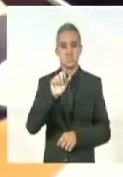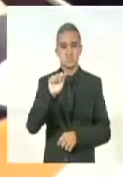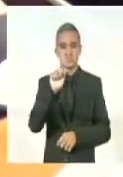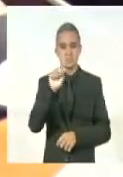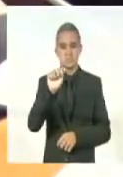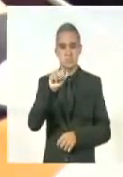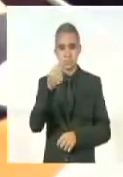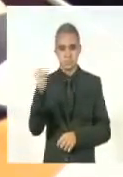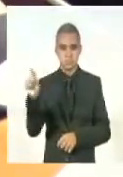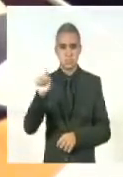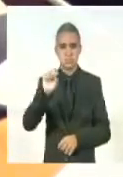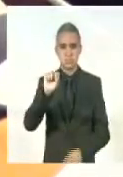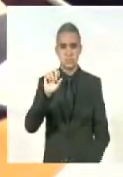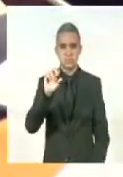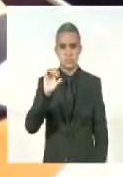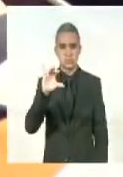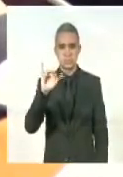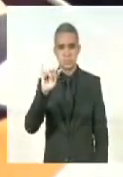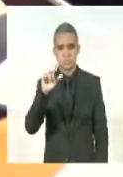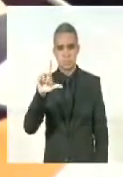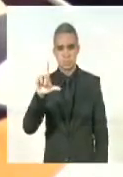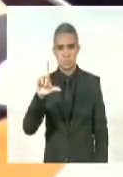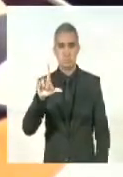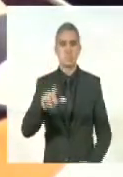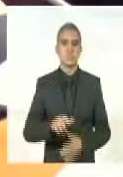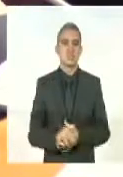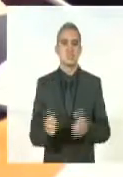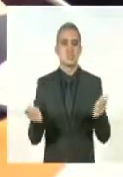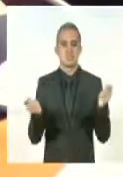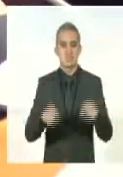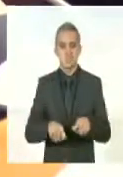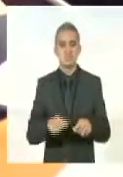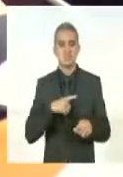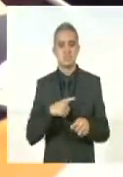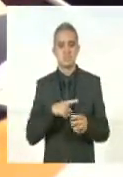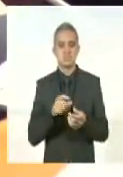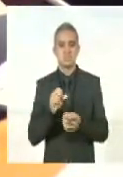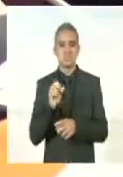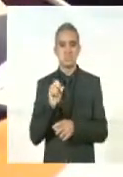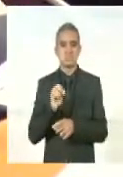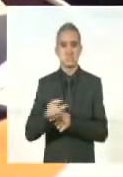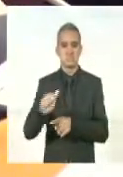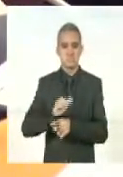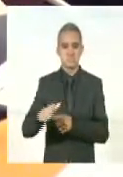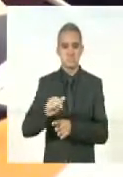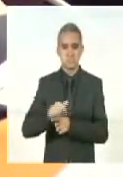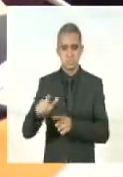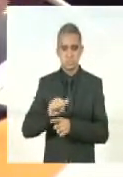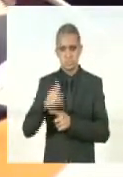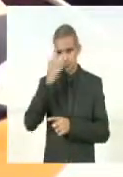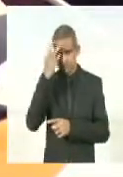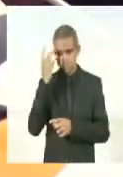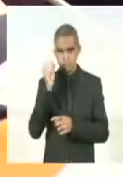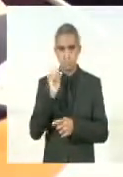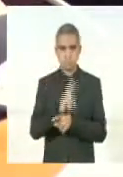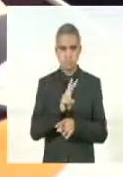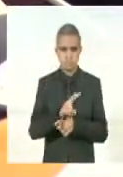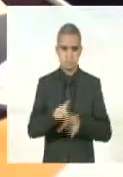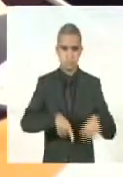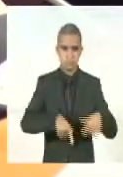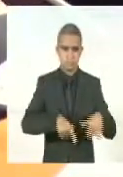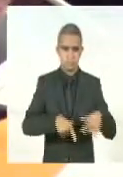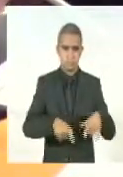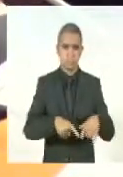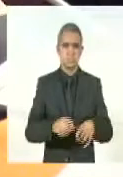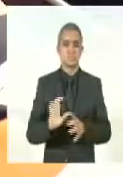do objeto social para que se pudesse ter o serviço de locação de mão de obra, ocorreu no